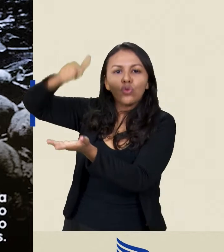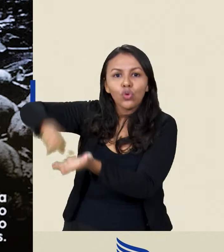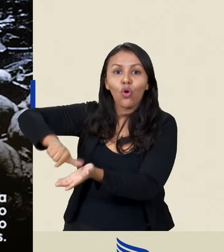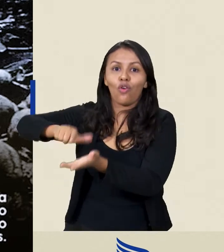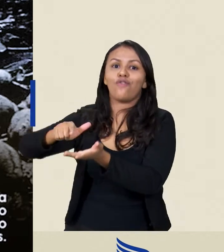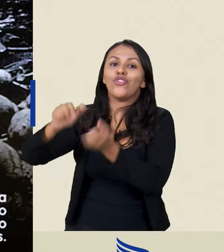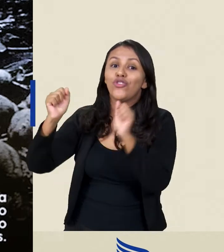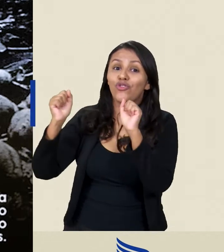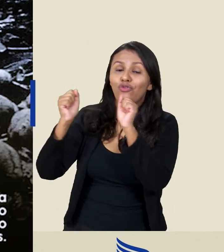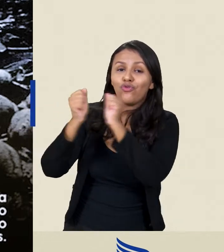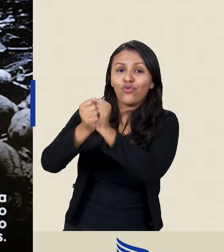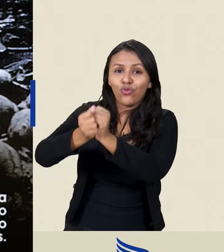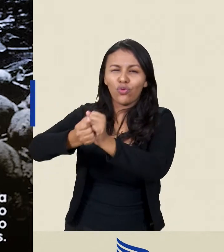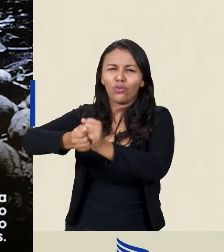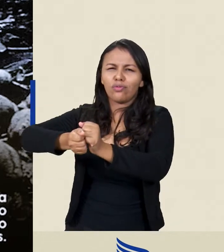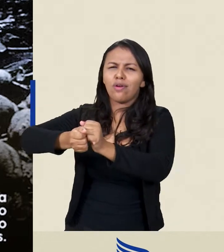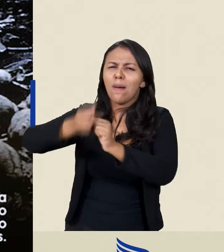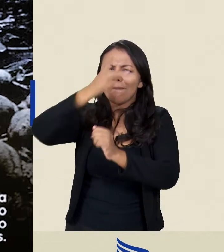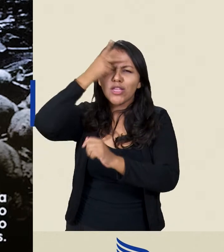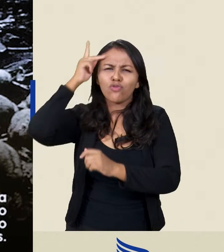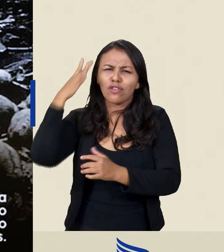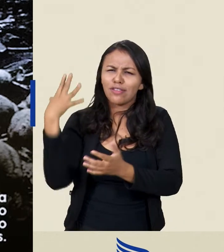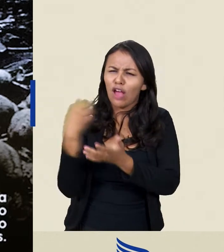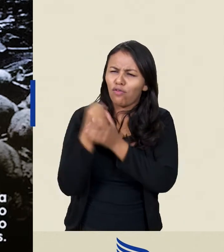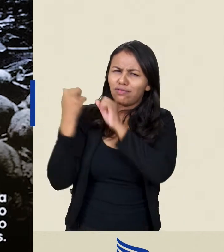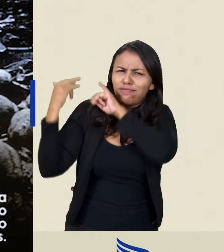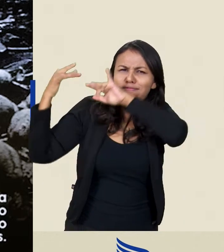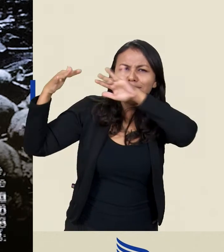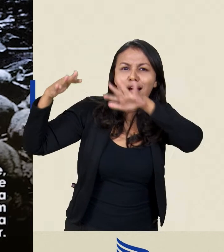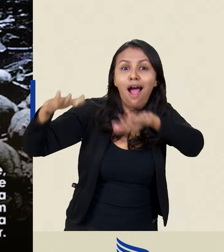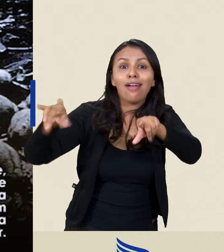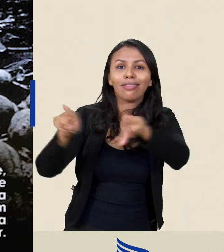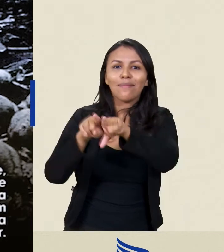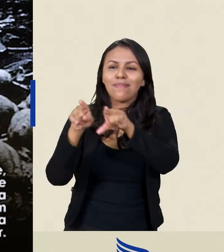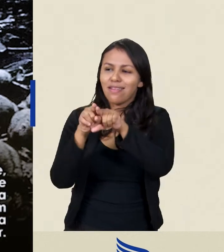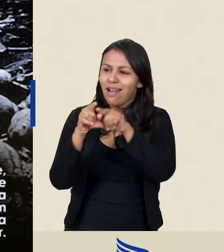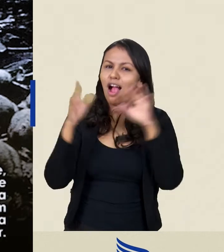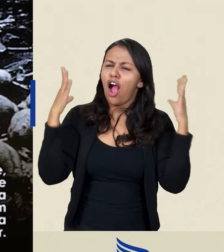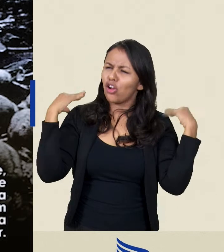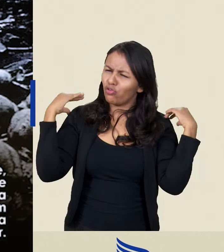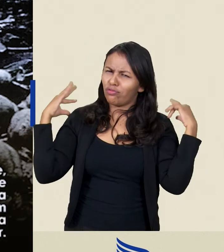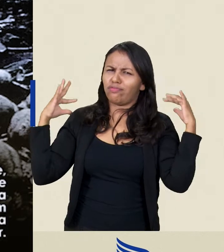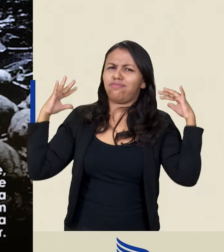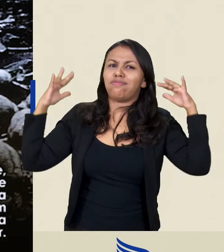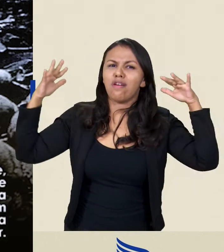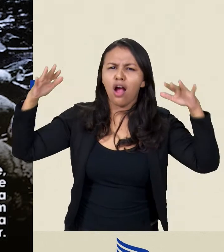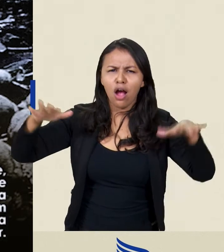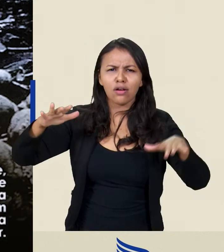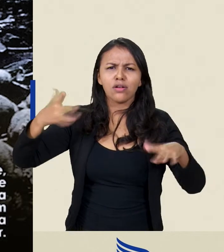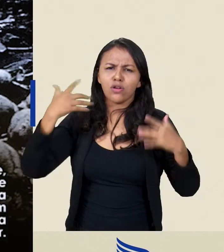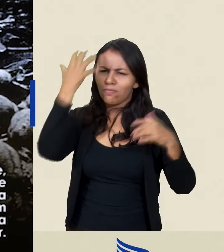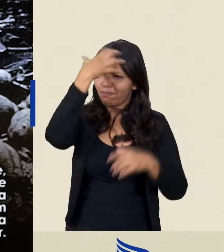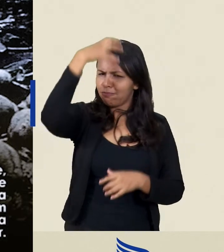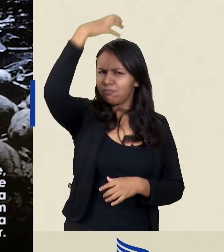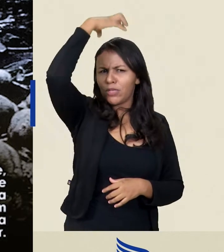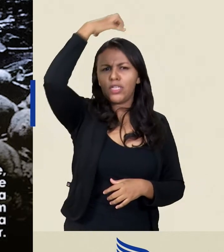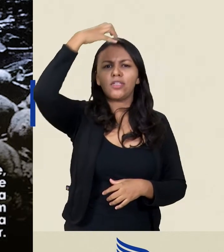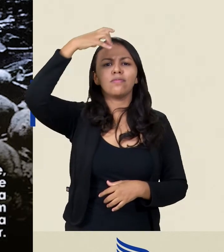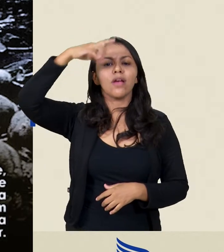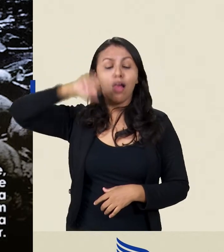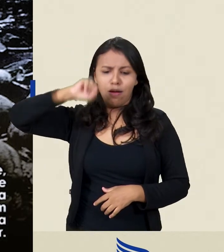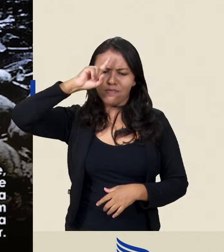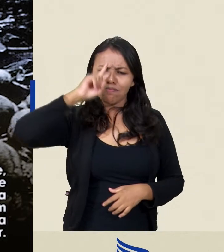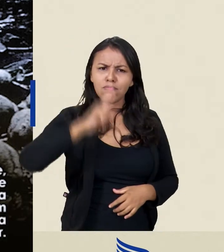dos remidos e seguido por um cortejo de anjos. Descendo com grande majestade, ordena aos